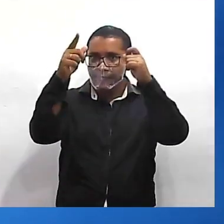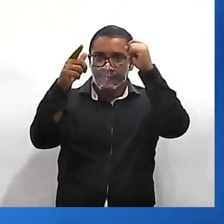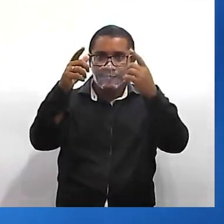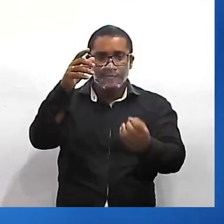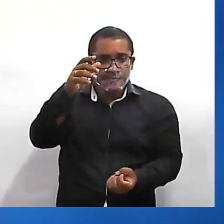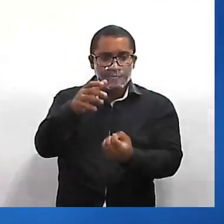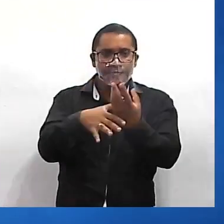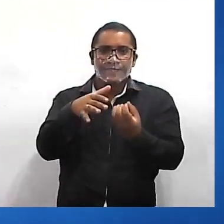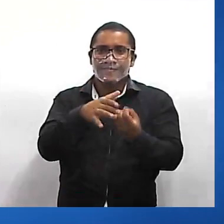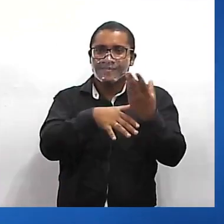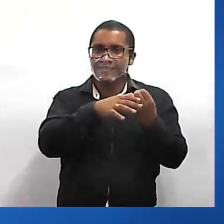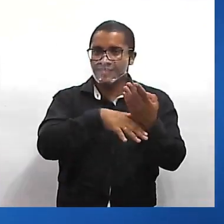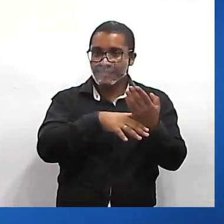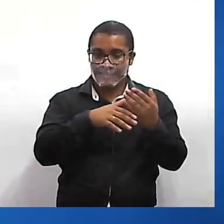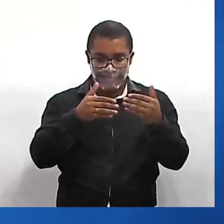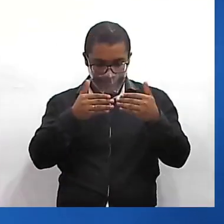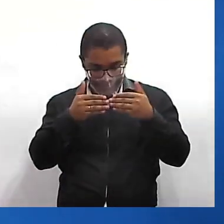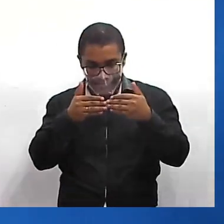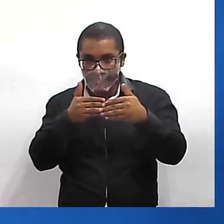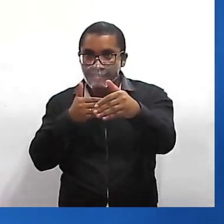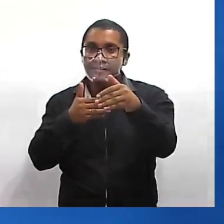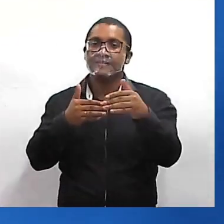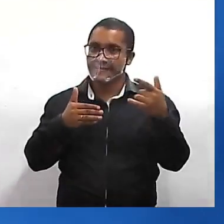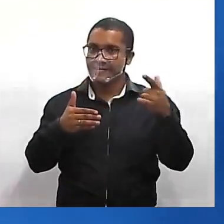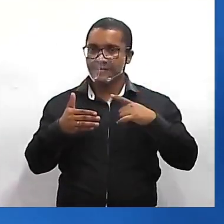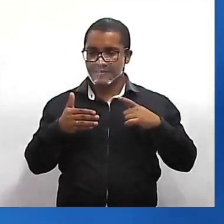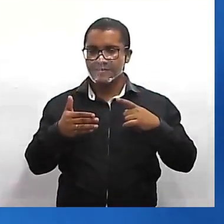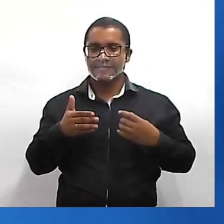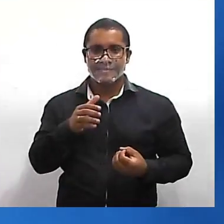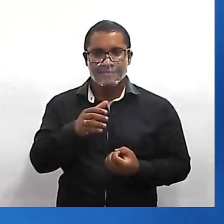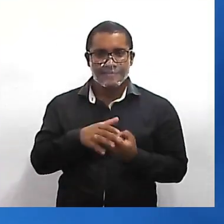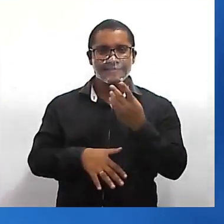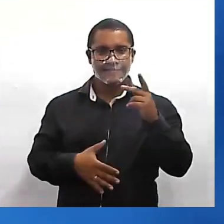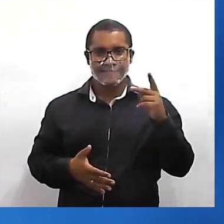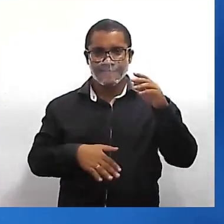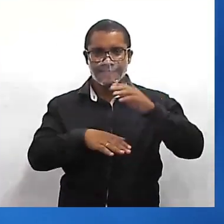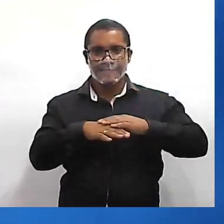inserido para, a partir daí, ter uma originalidade e